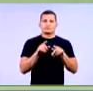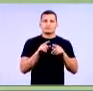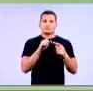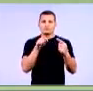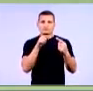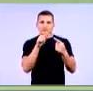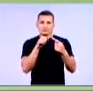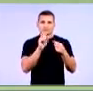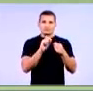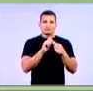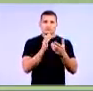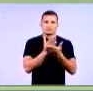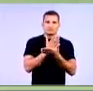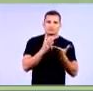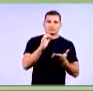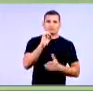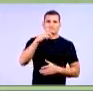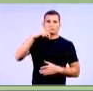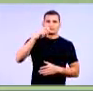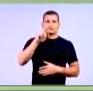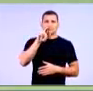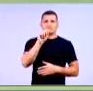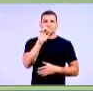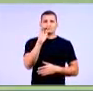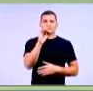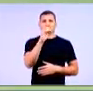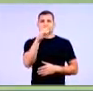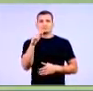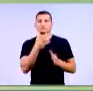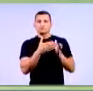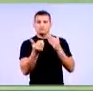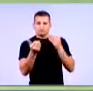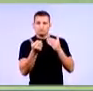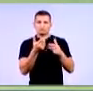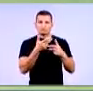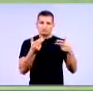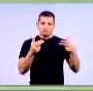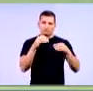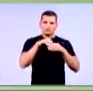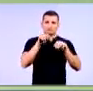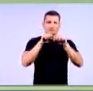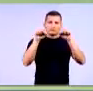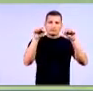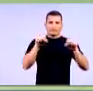alguma operação, requisitando serviço no sistema. Então,